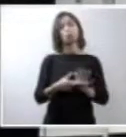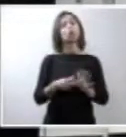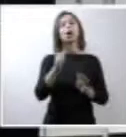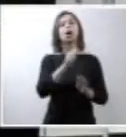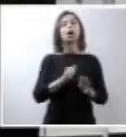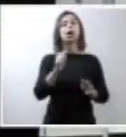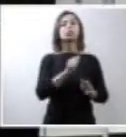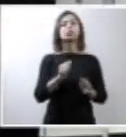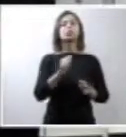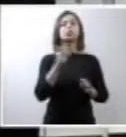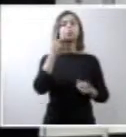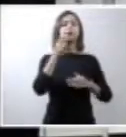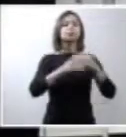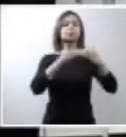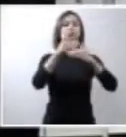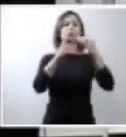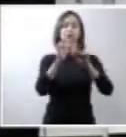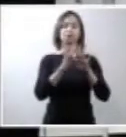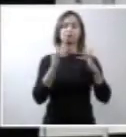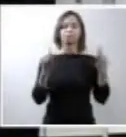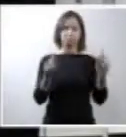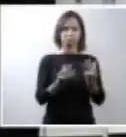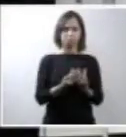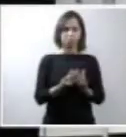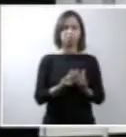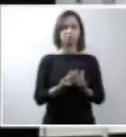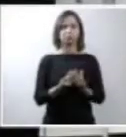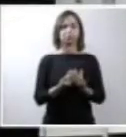Associação para o Desenvolvimento da Família, que